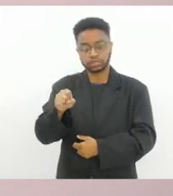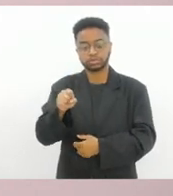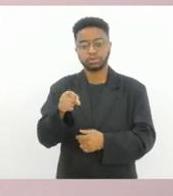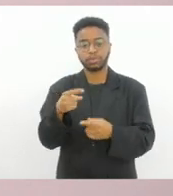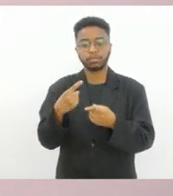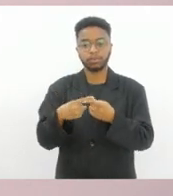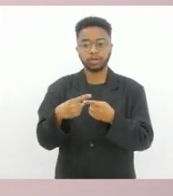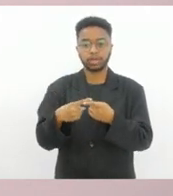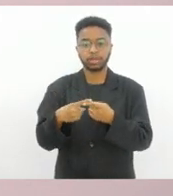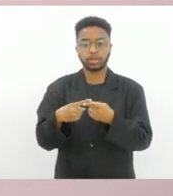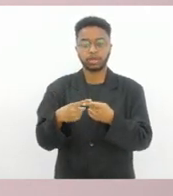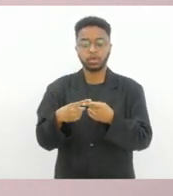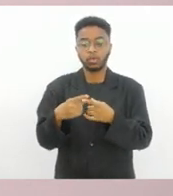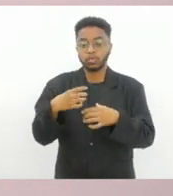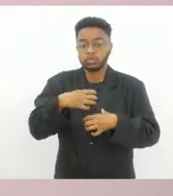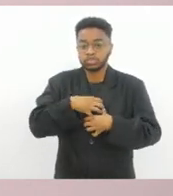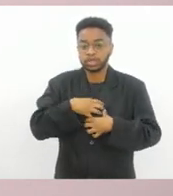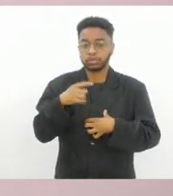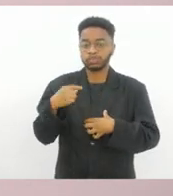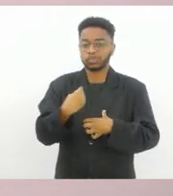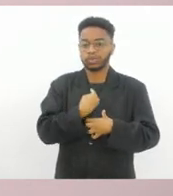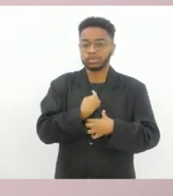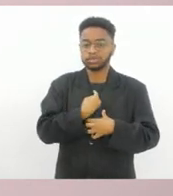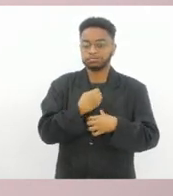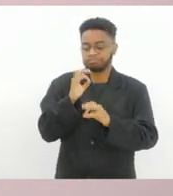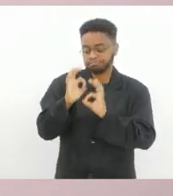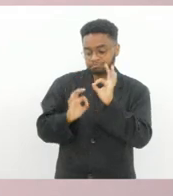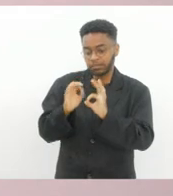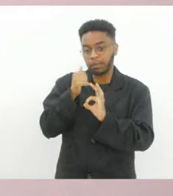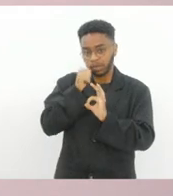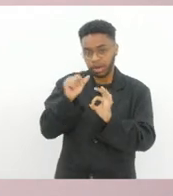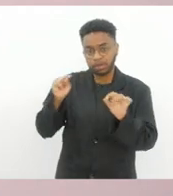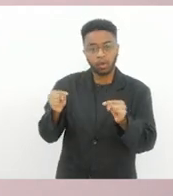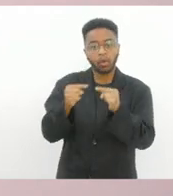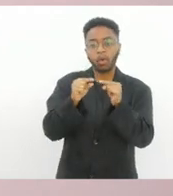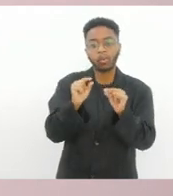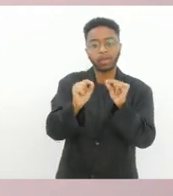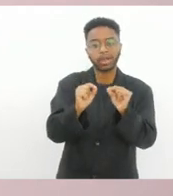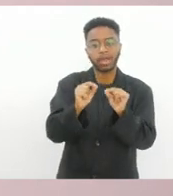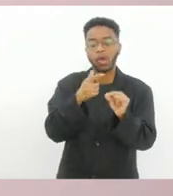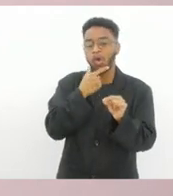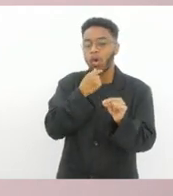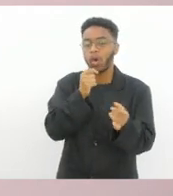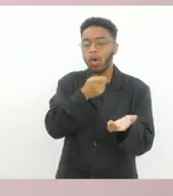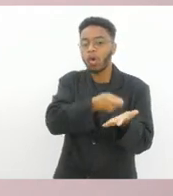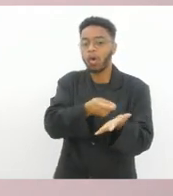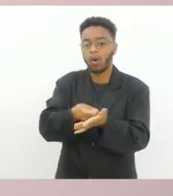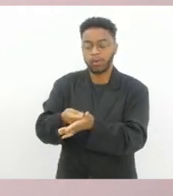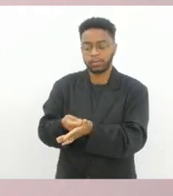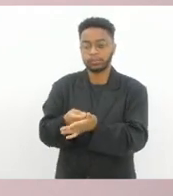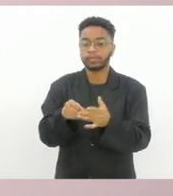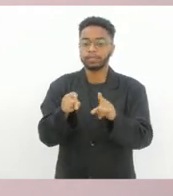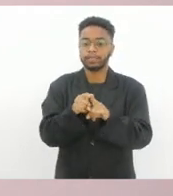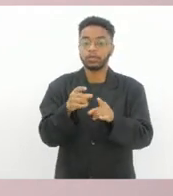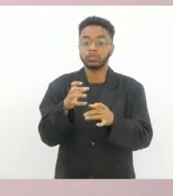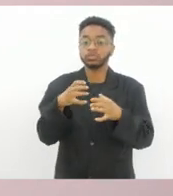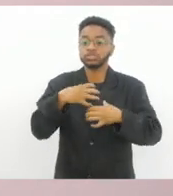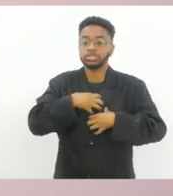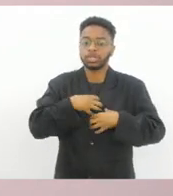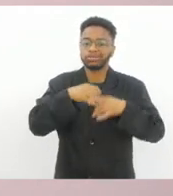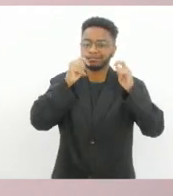o modo também que a gente se produz mulher é um modo masculinista e, portanto, um modo possível de ser